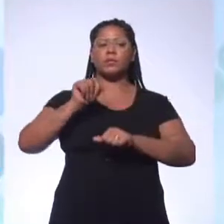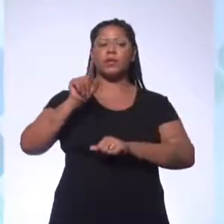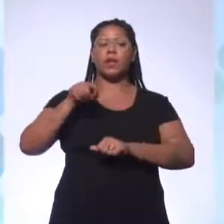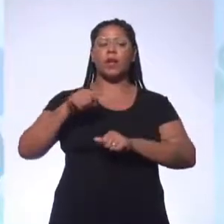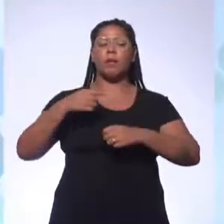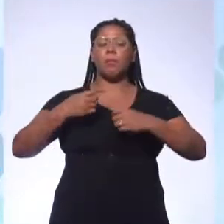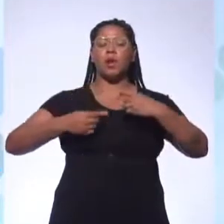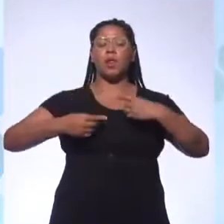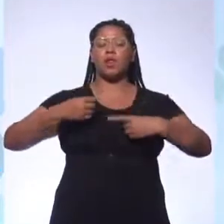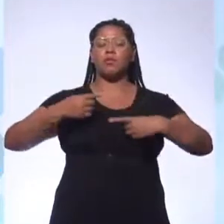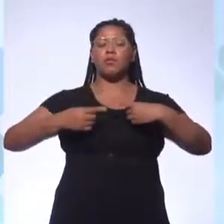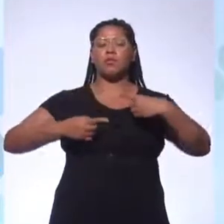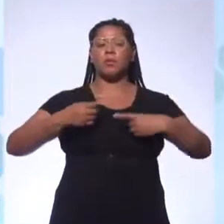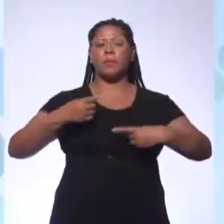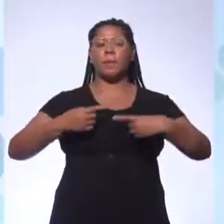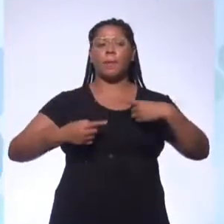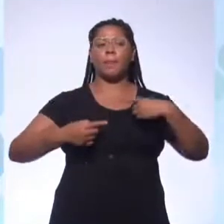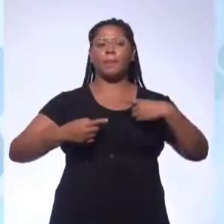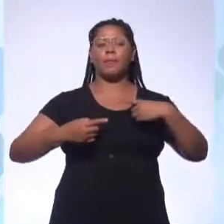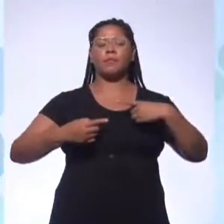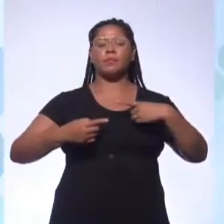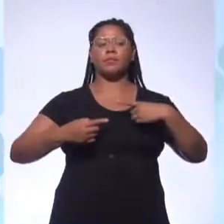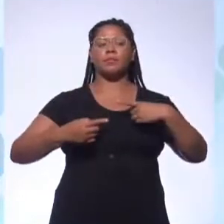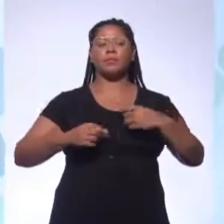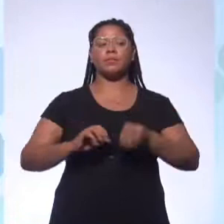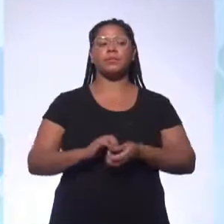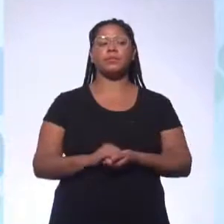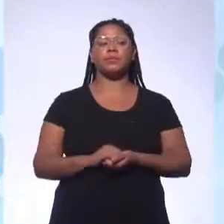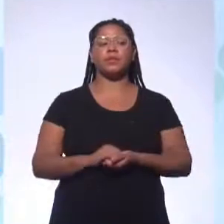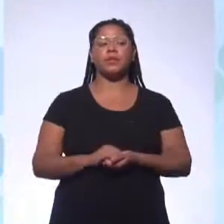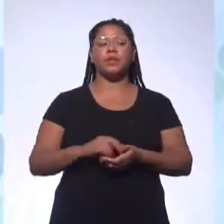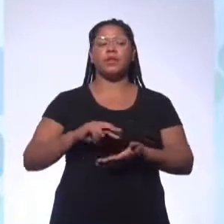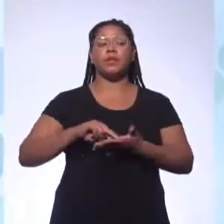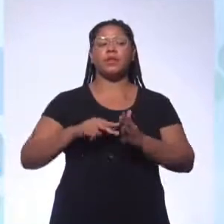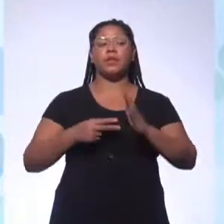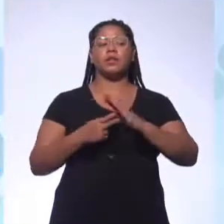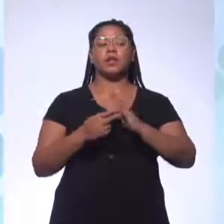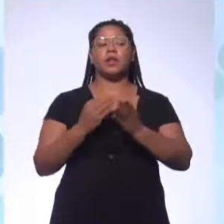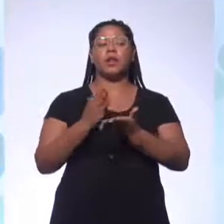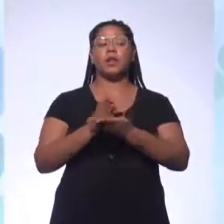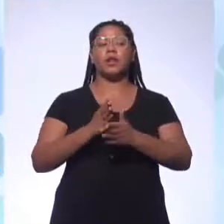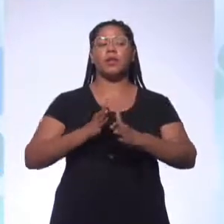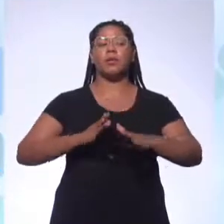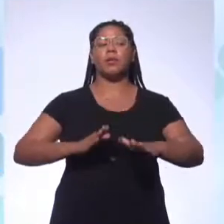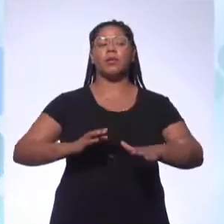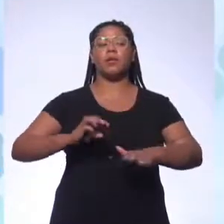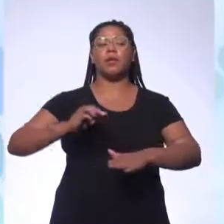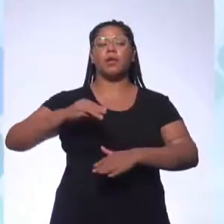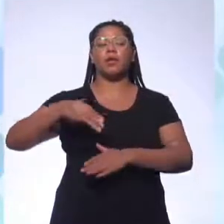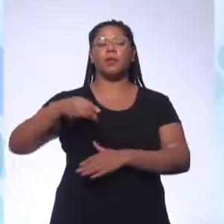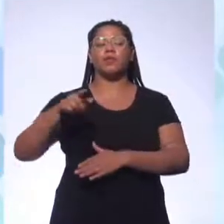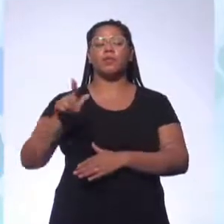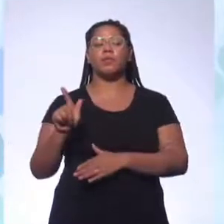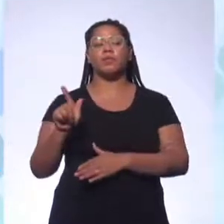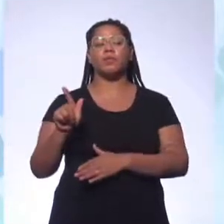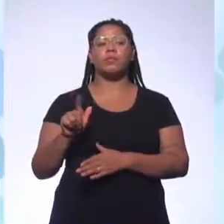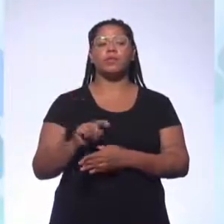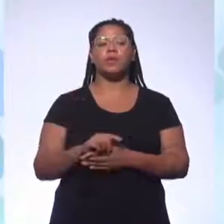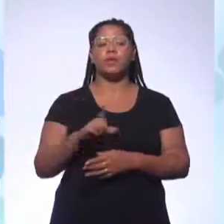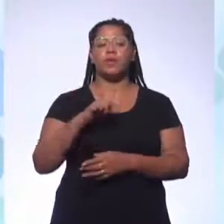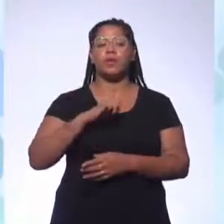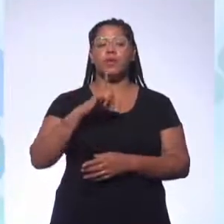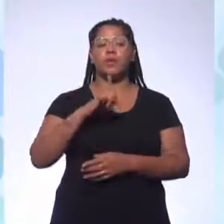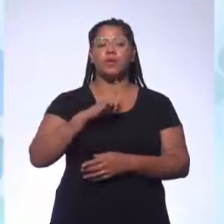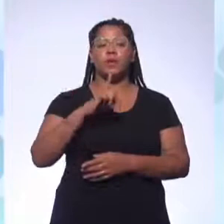política que vai ser concluída com Mikhail Gorbachev, vai fazer com que há uma mudança no